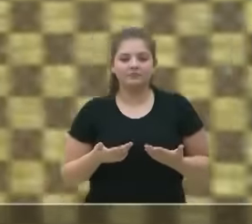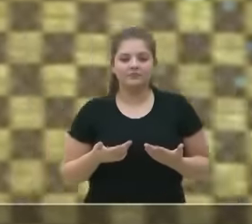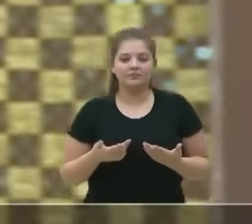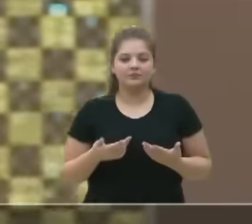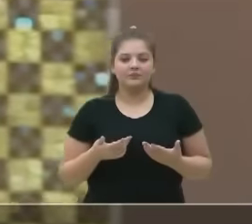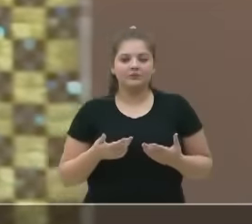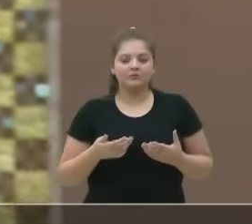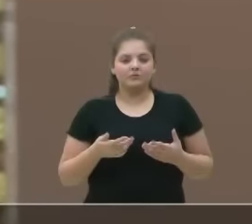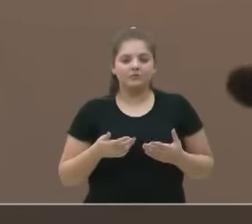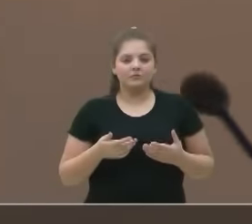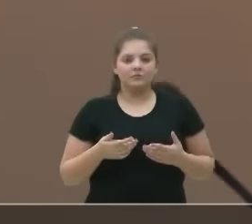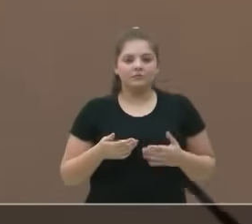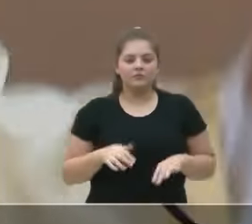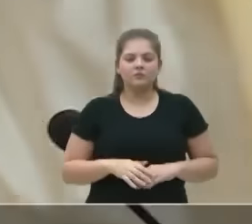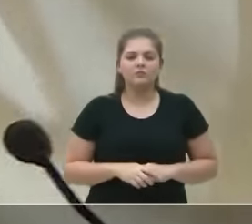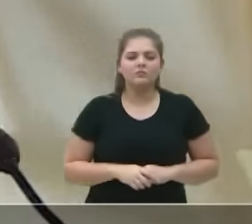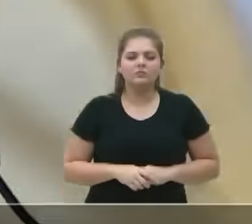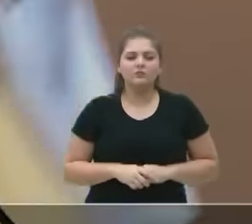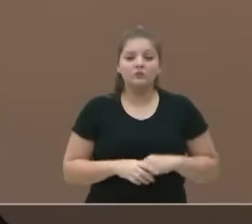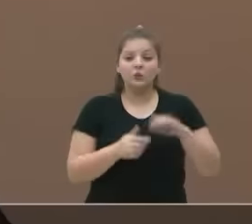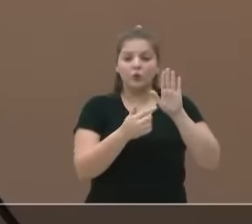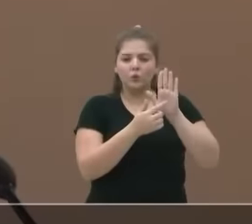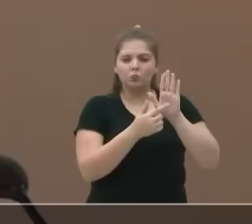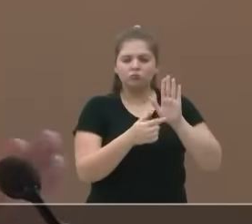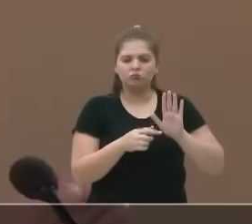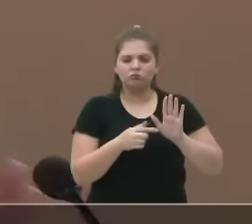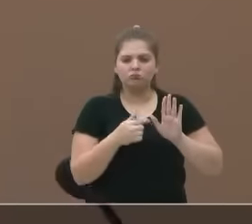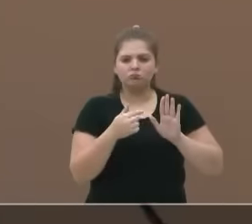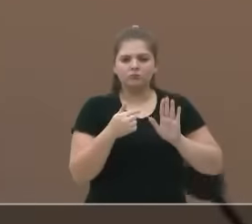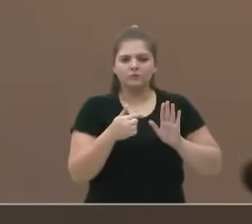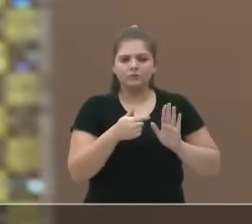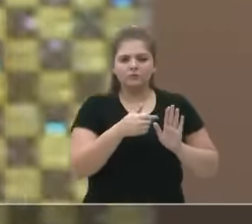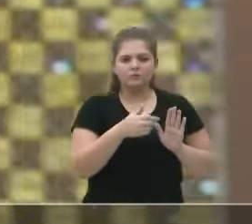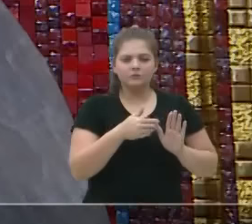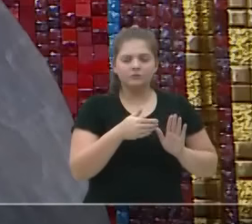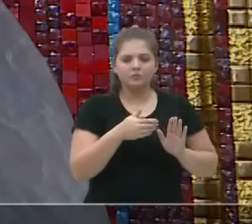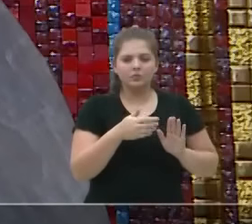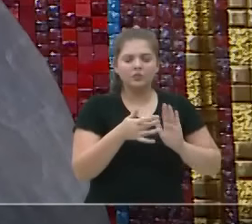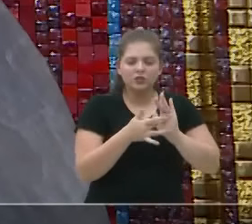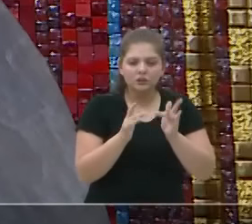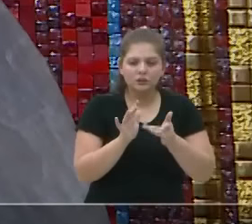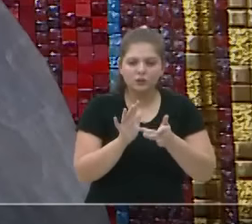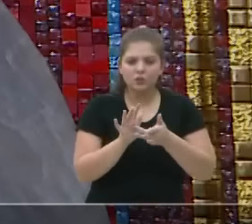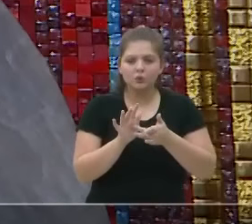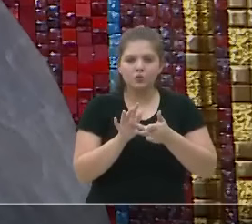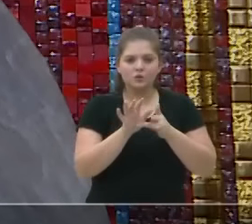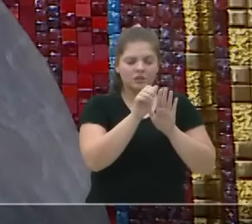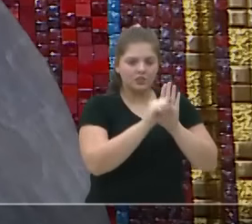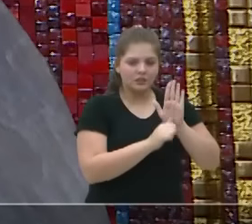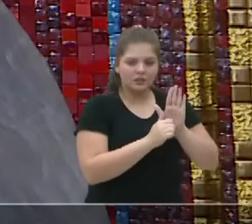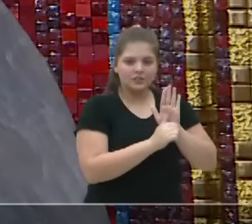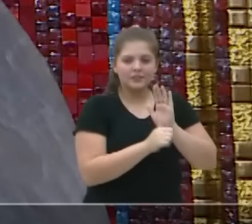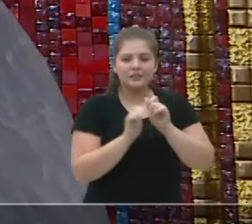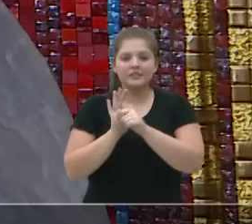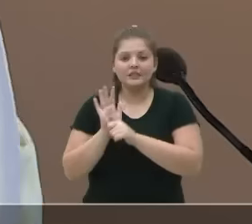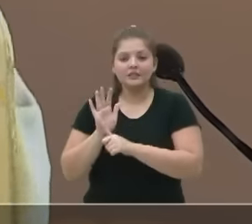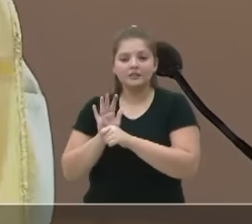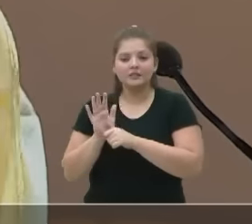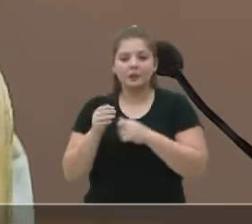Uma estátua do Cristo das Santas Chagas, já falei que tem que ser de